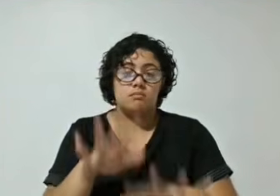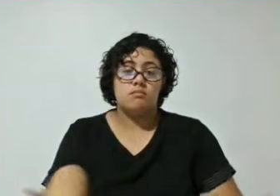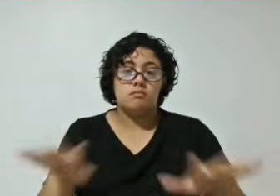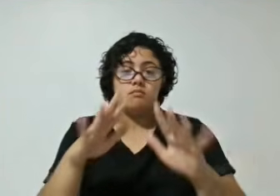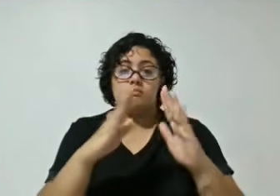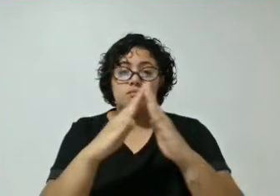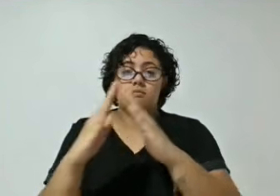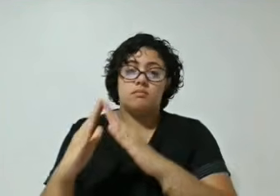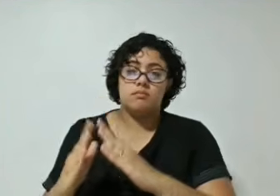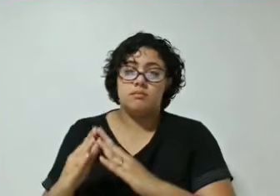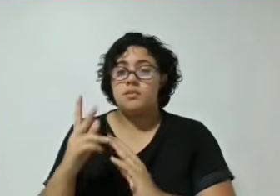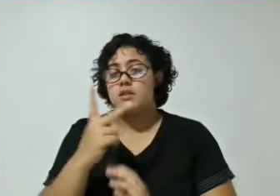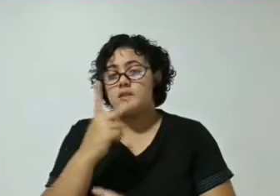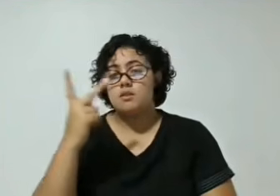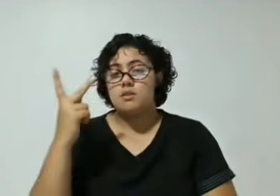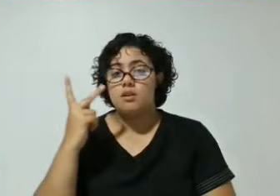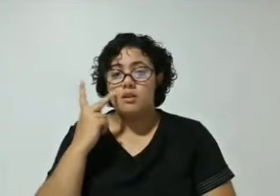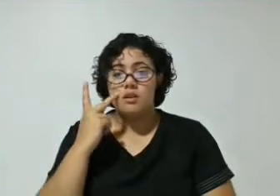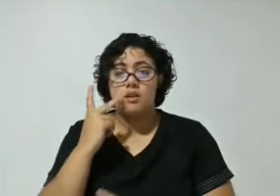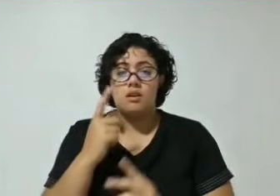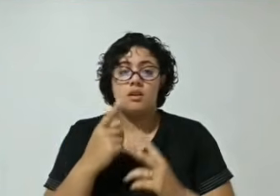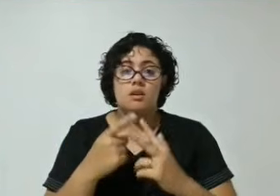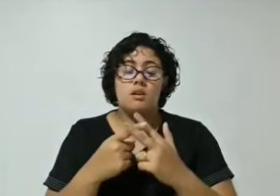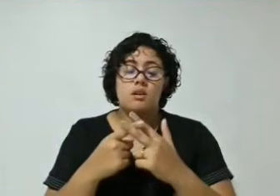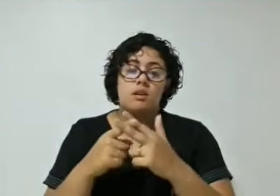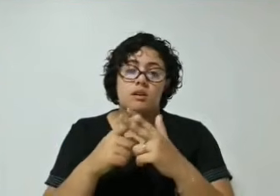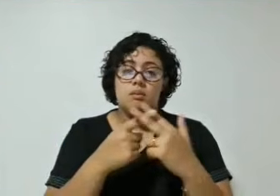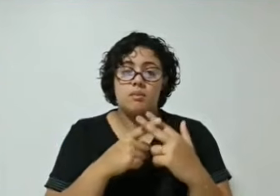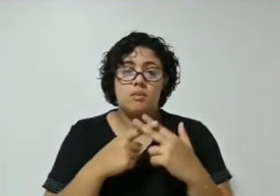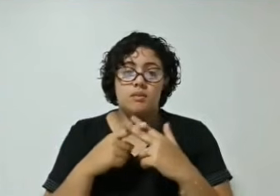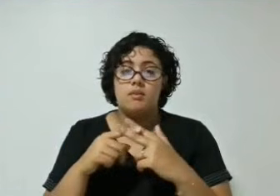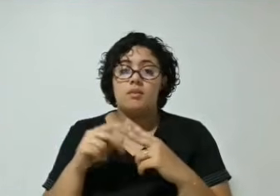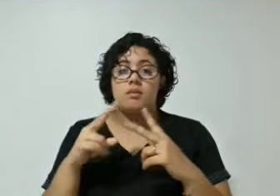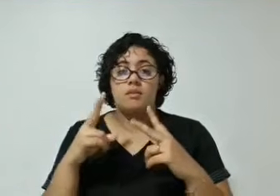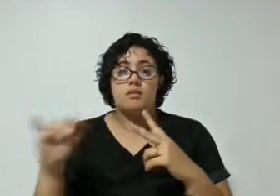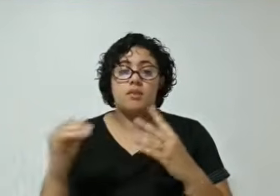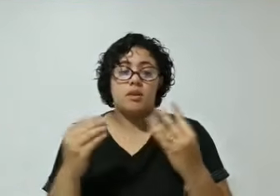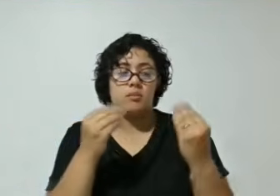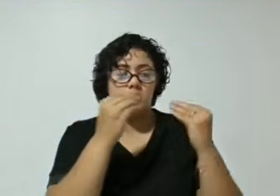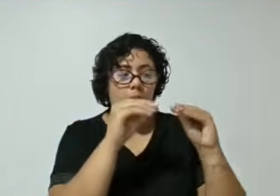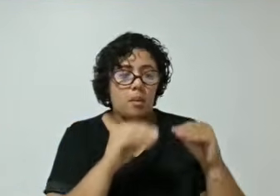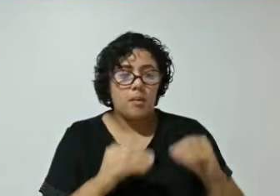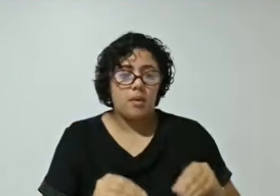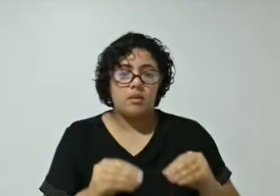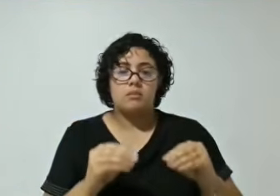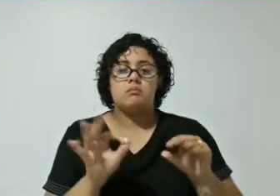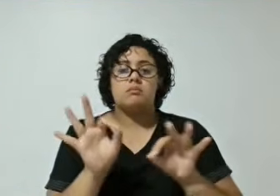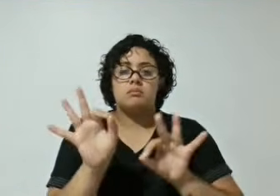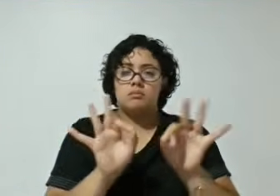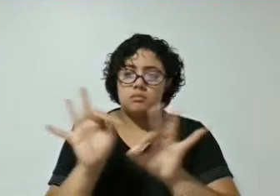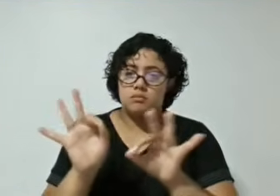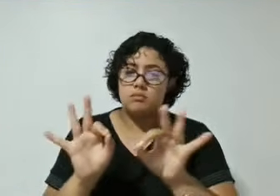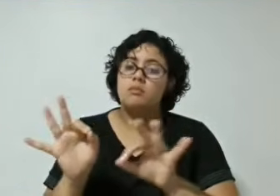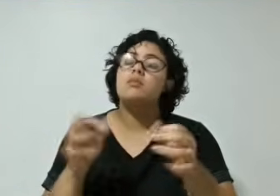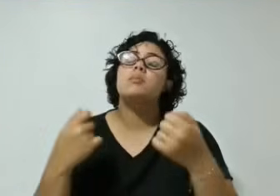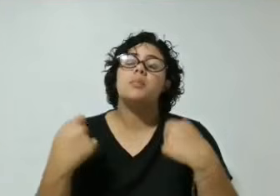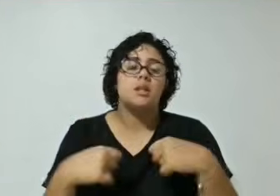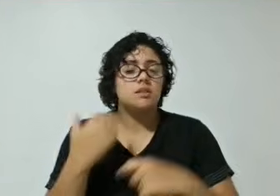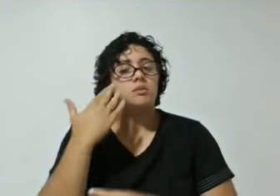vão sendo abertos, né, vão sendo instalados, com toda razão, e devem ser sim,